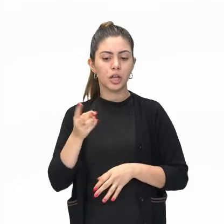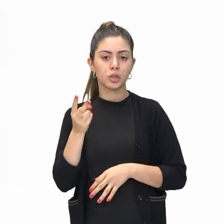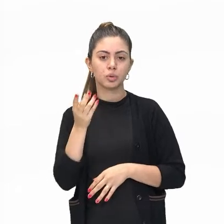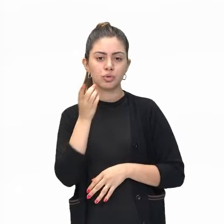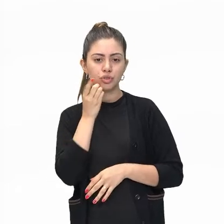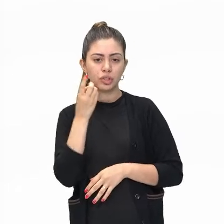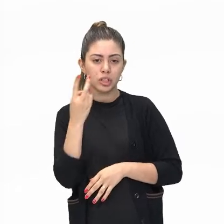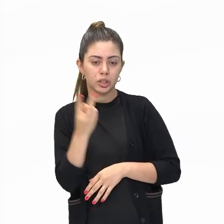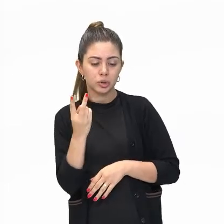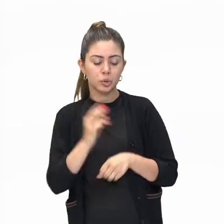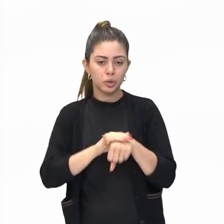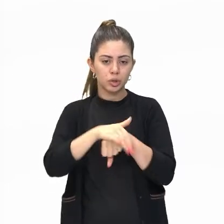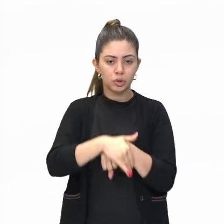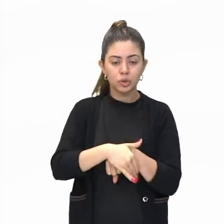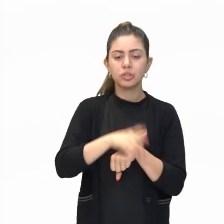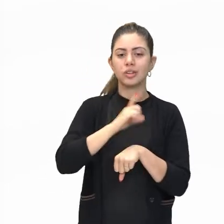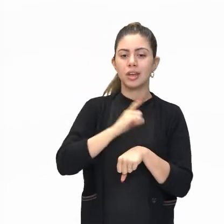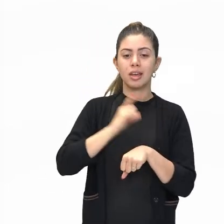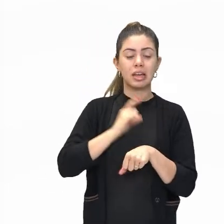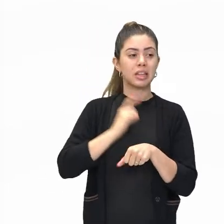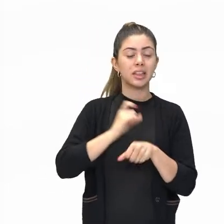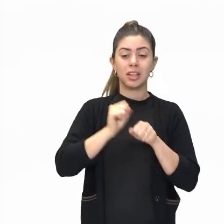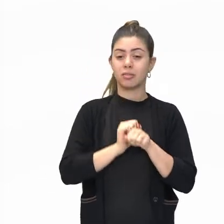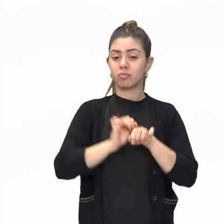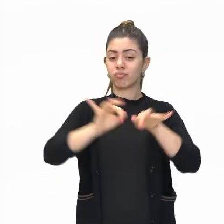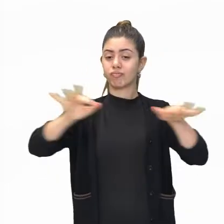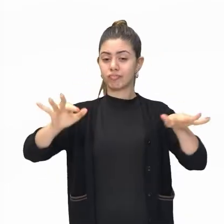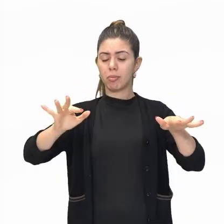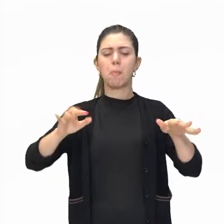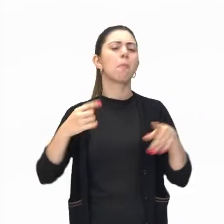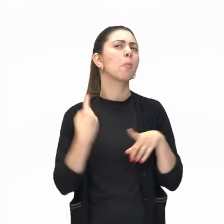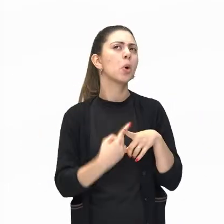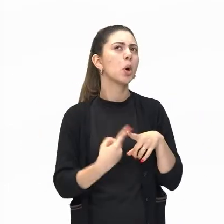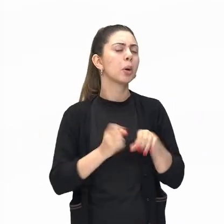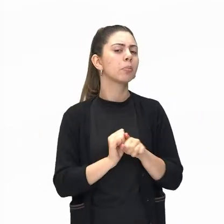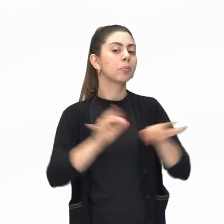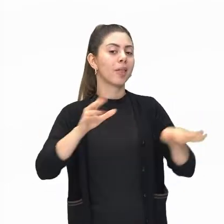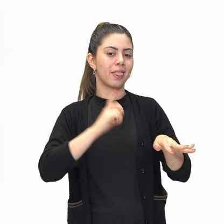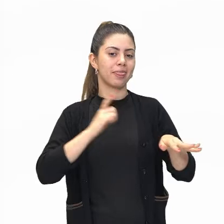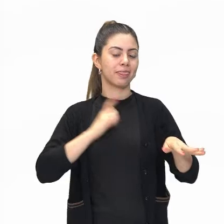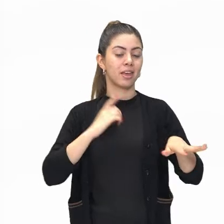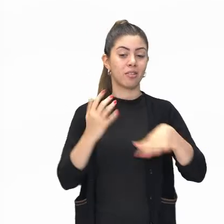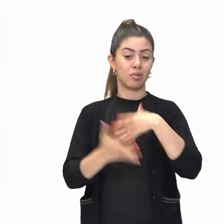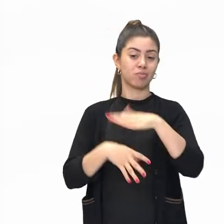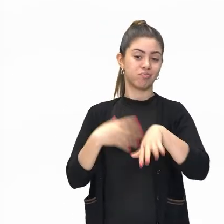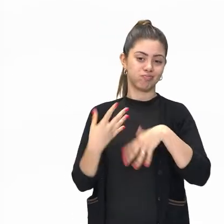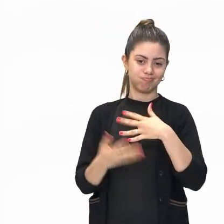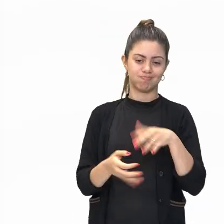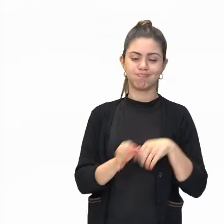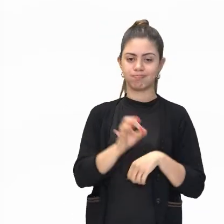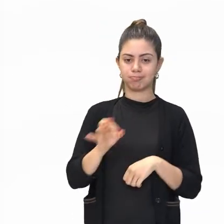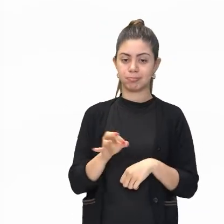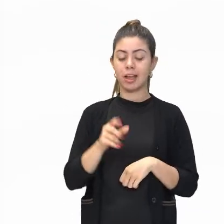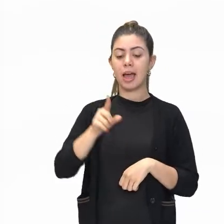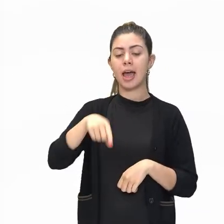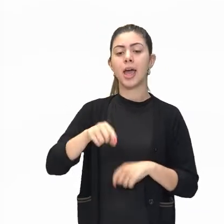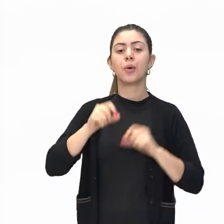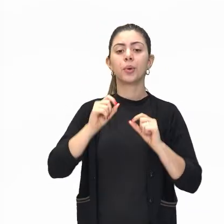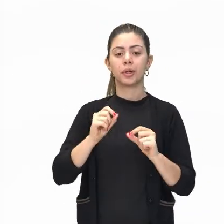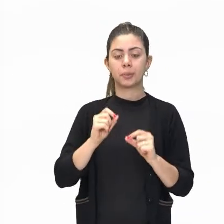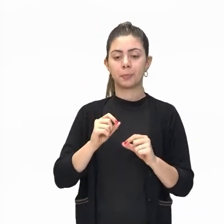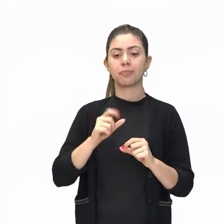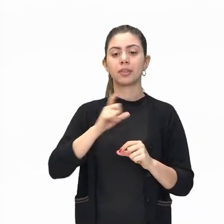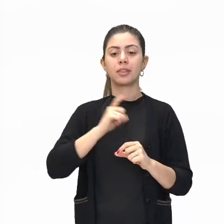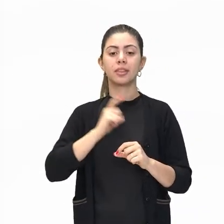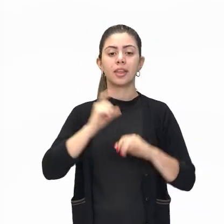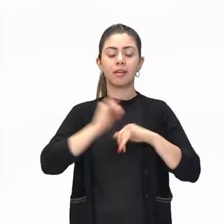teve maior repercussão. Por quê? Houve uma confusão, exatamente no momento em que